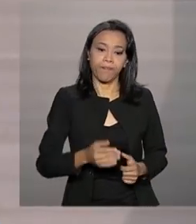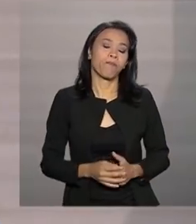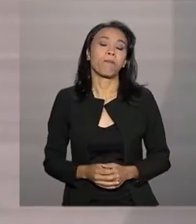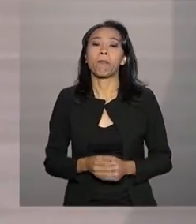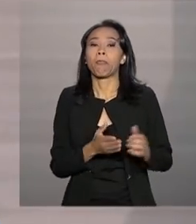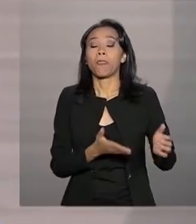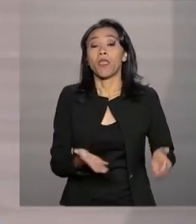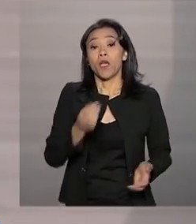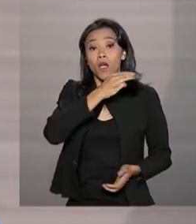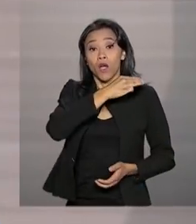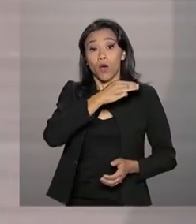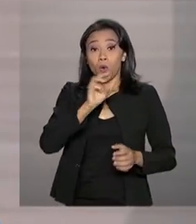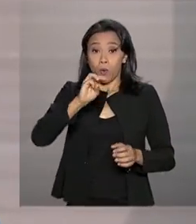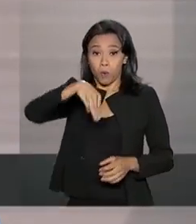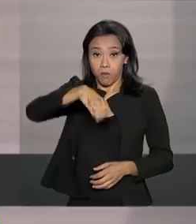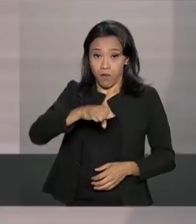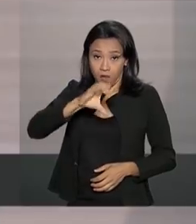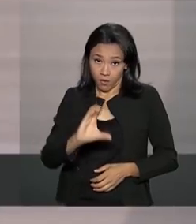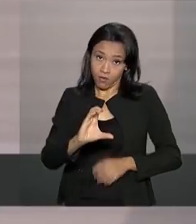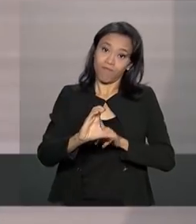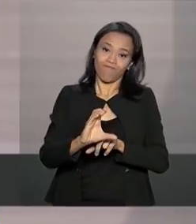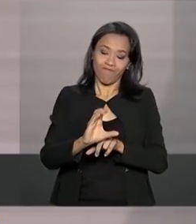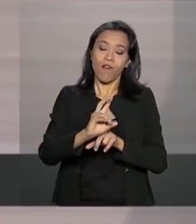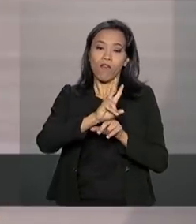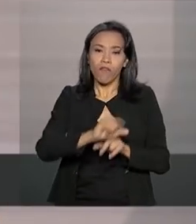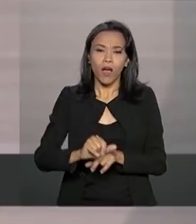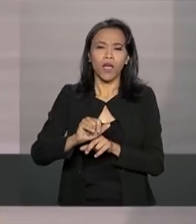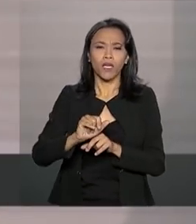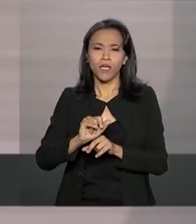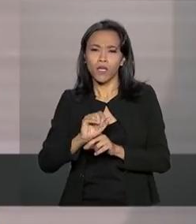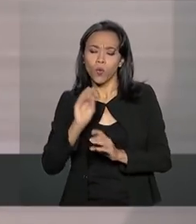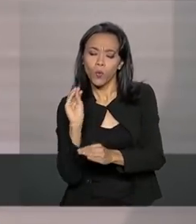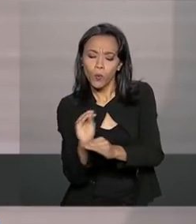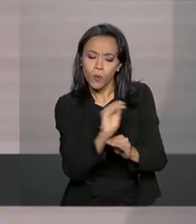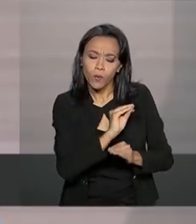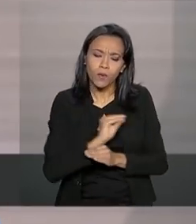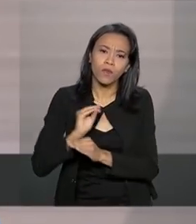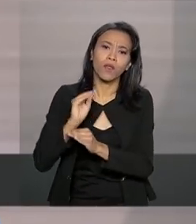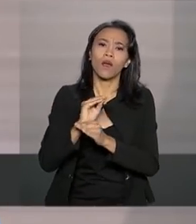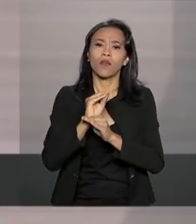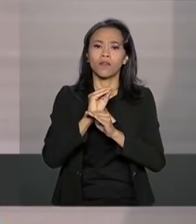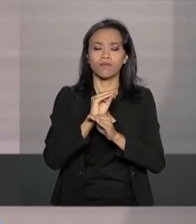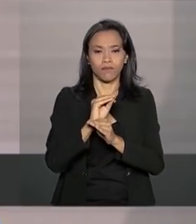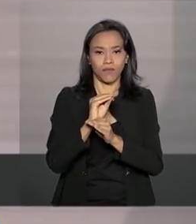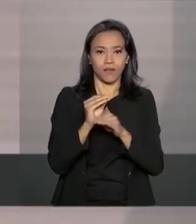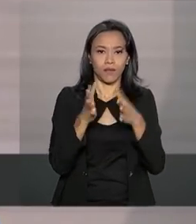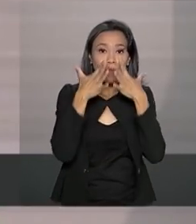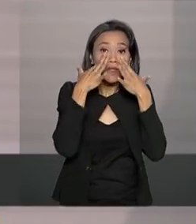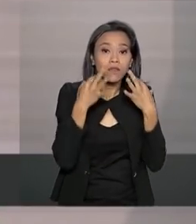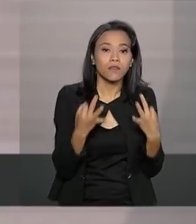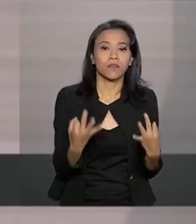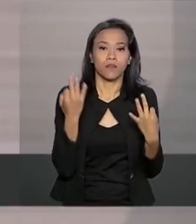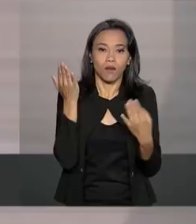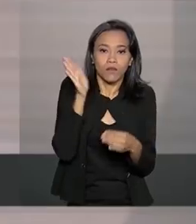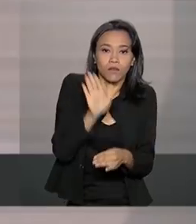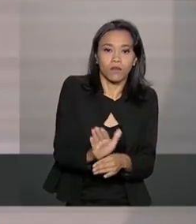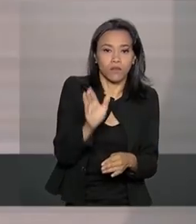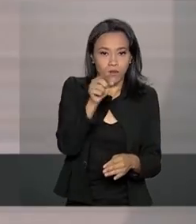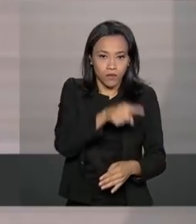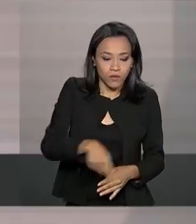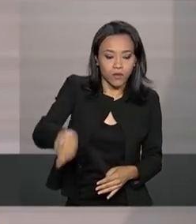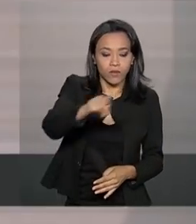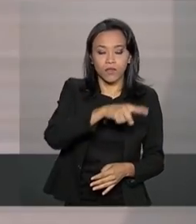O Ministério da Educação vai cuidar de atender a necessidade específica